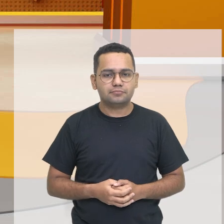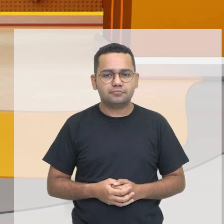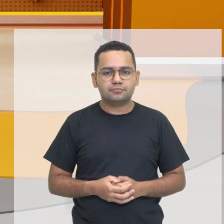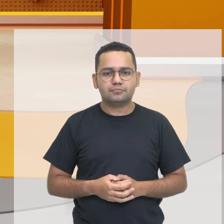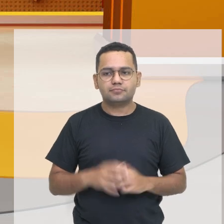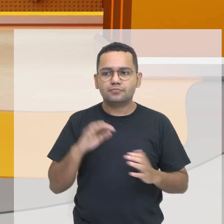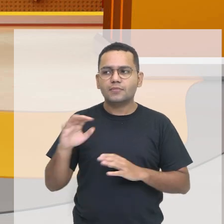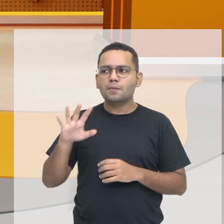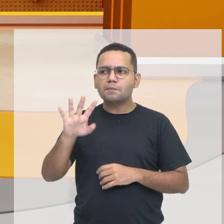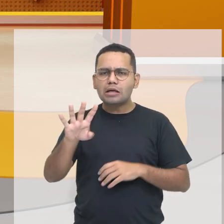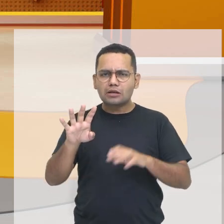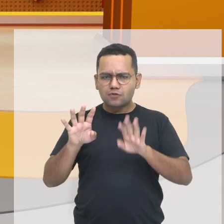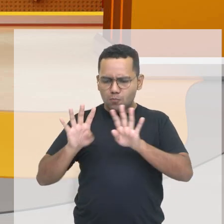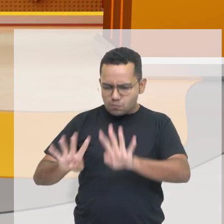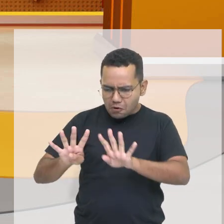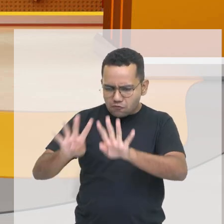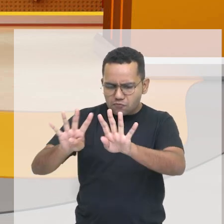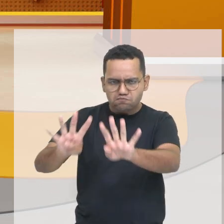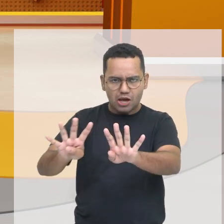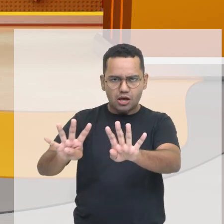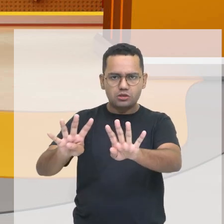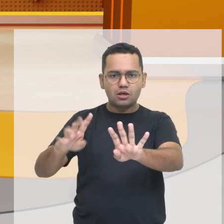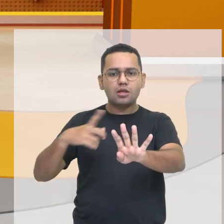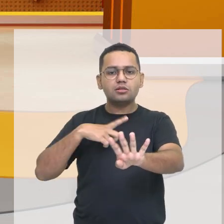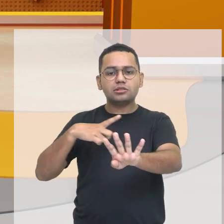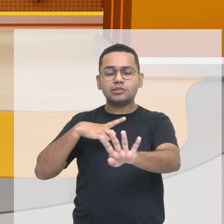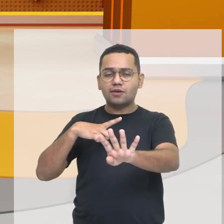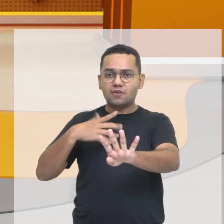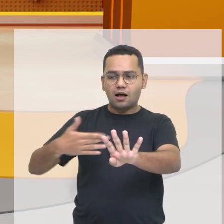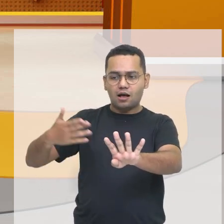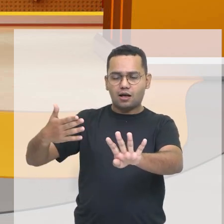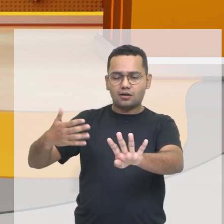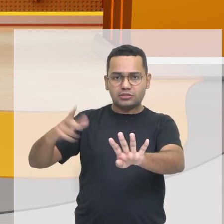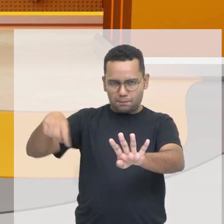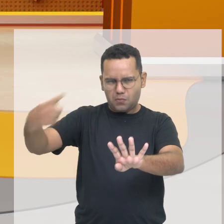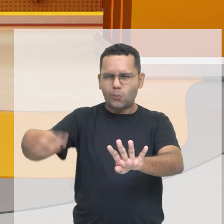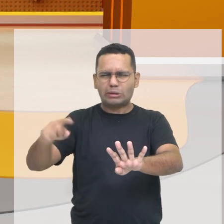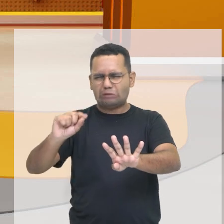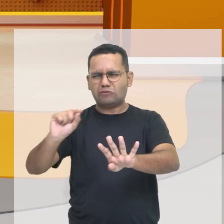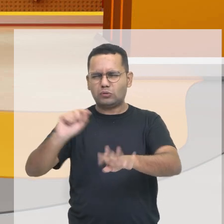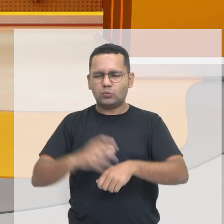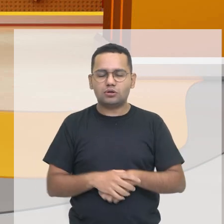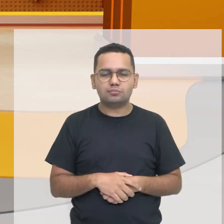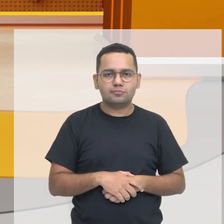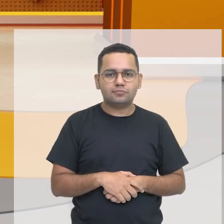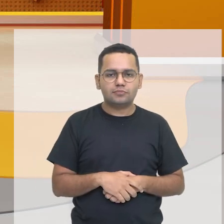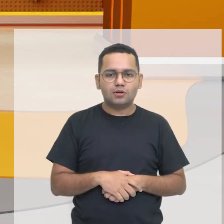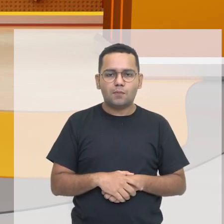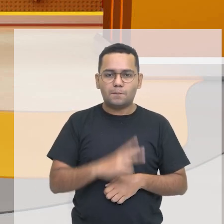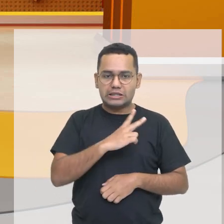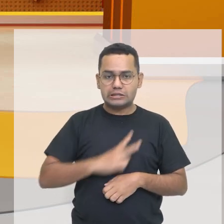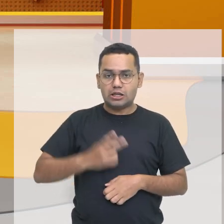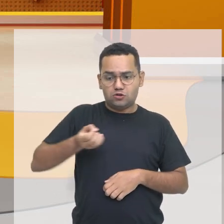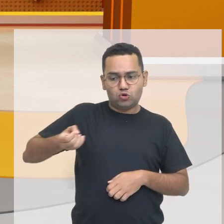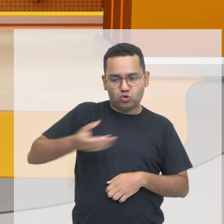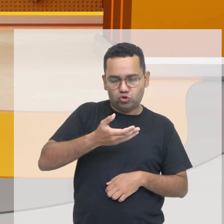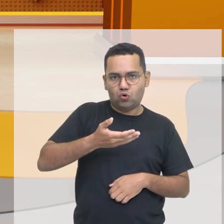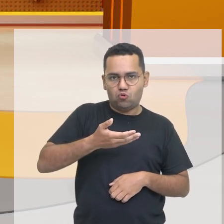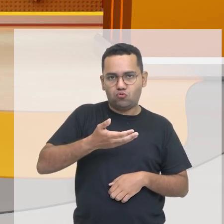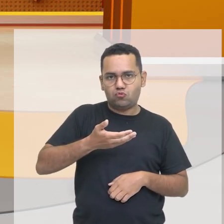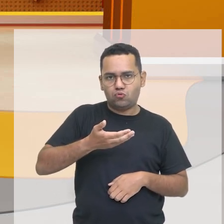momento das diretas já, houve uma eleição para o presidente que já não era mais ali caracterizado como